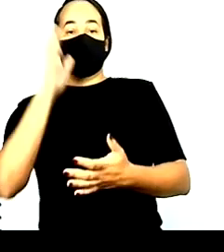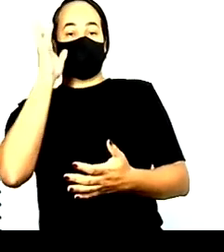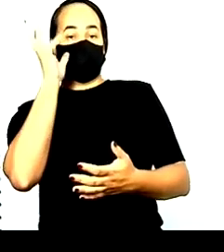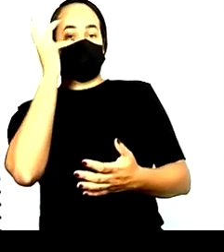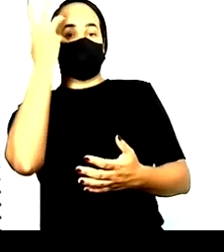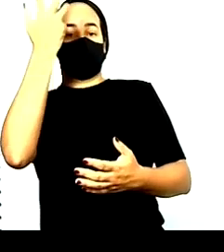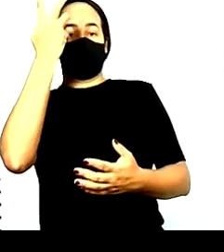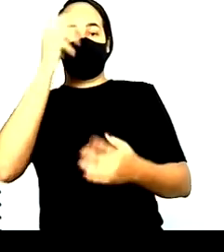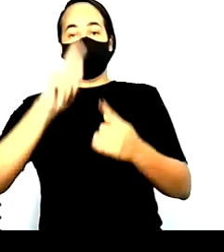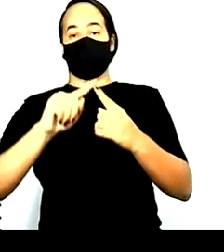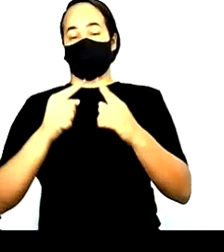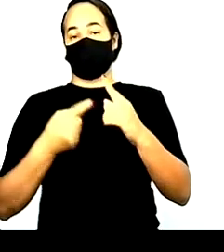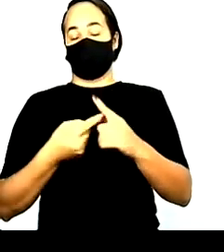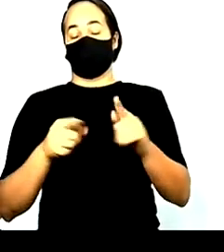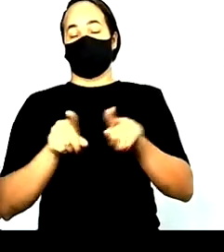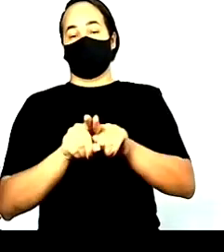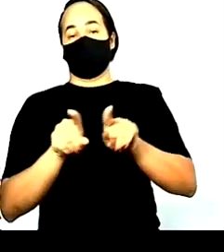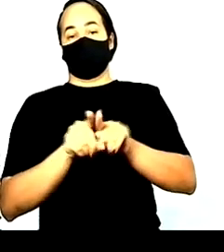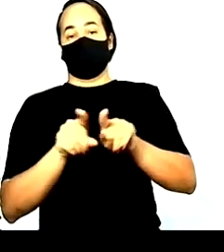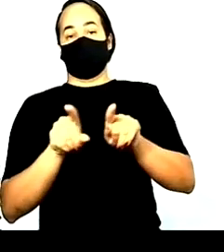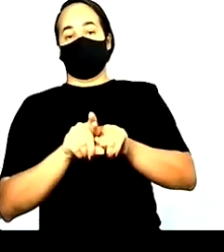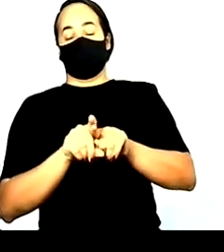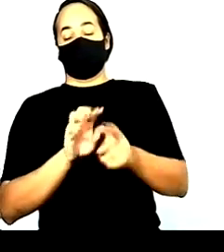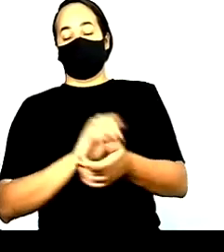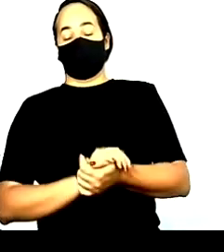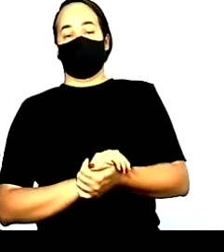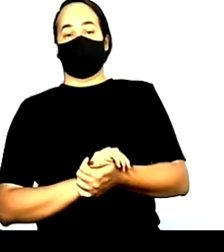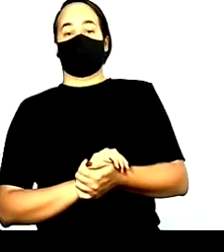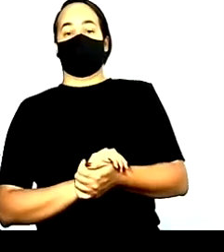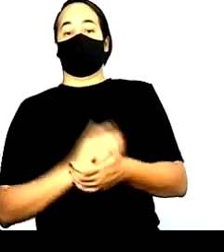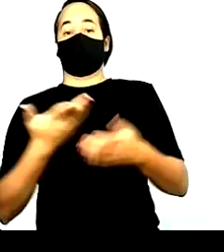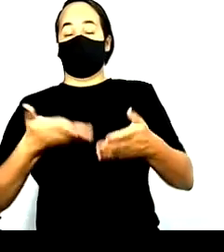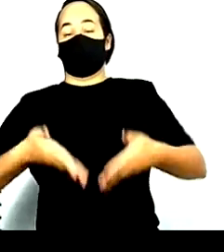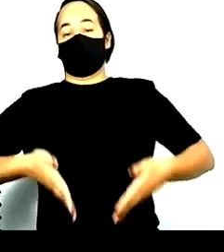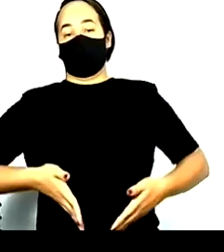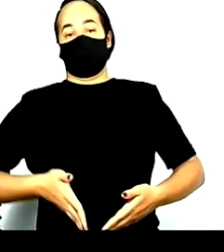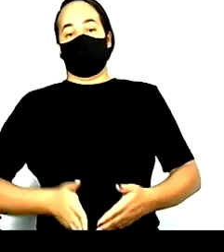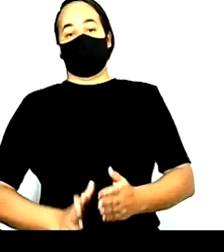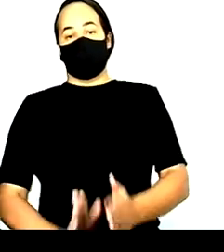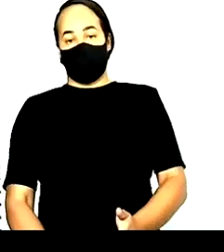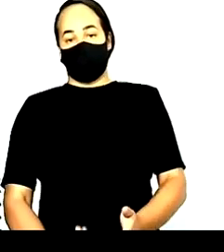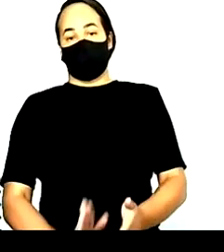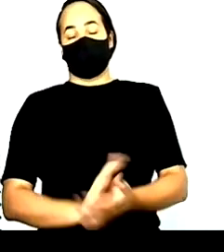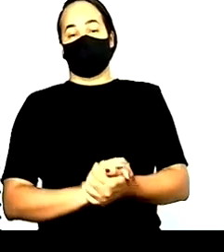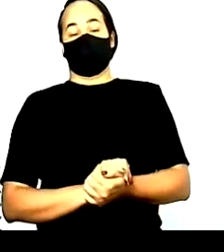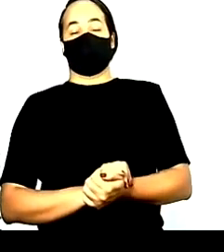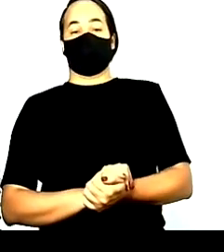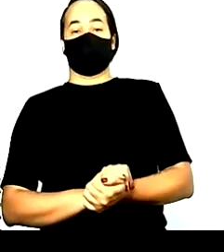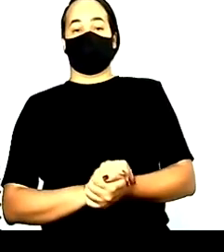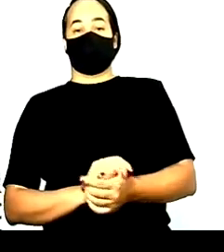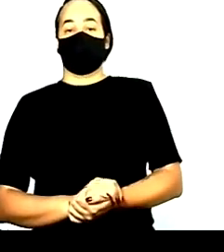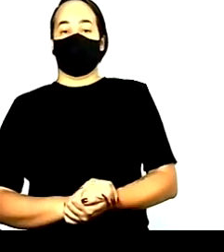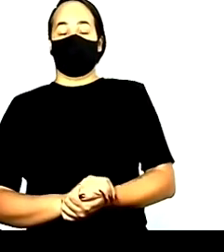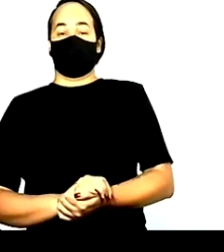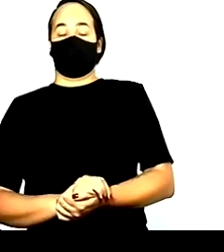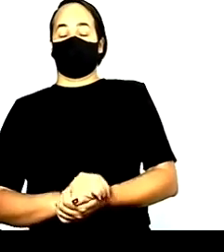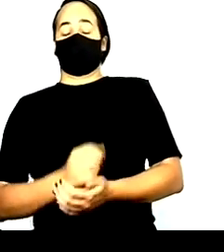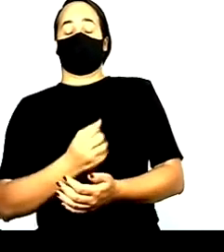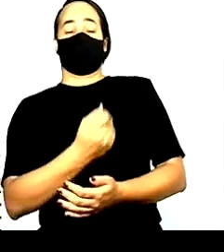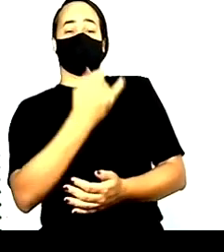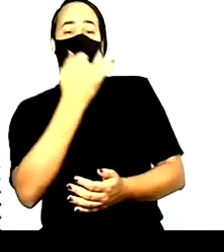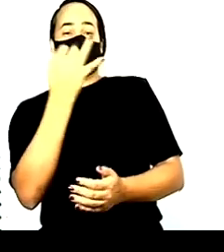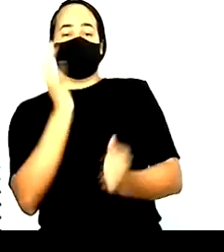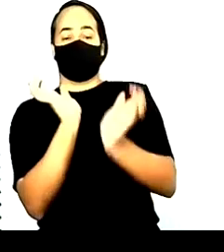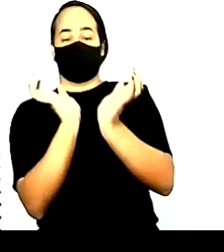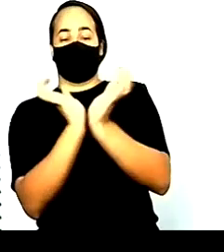motora suficiente para expelir o novo ser quando ele completa a sua formação. Quais são os